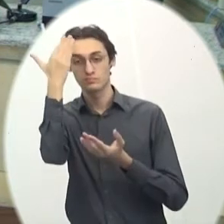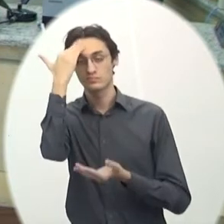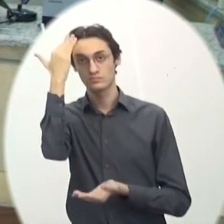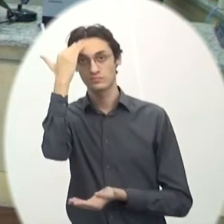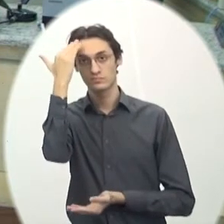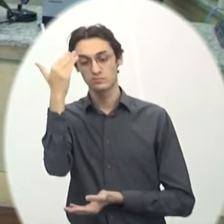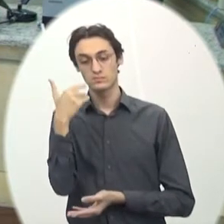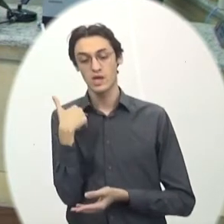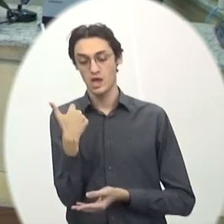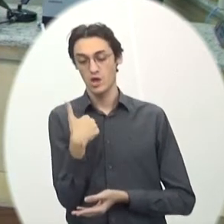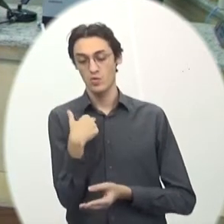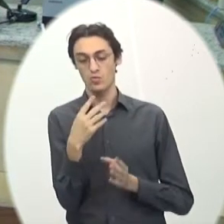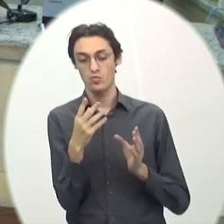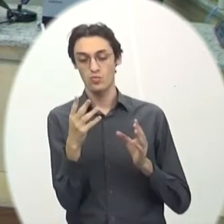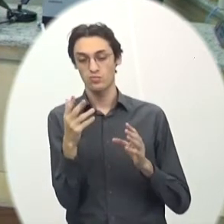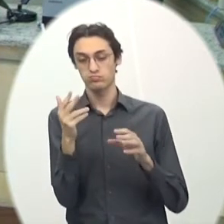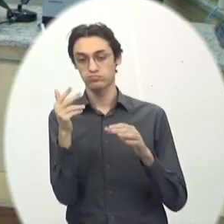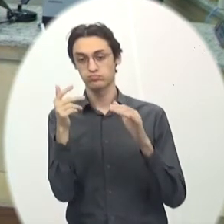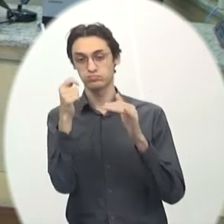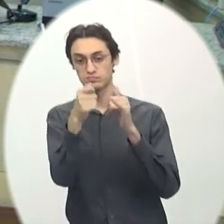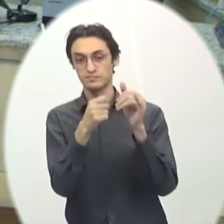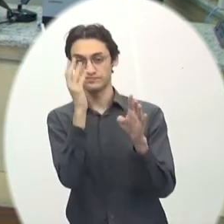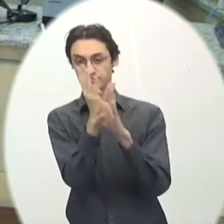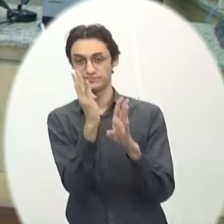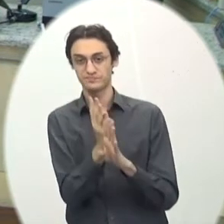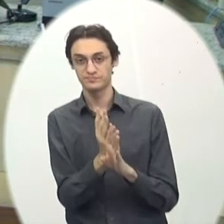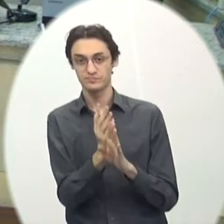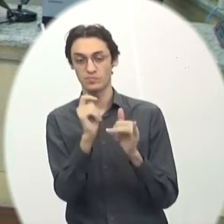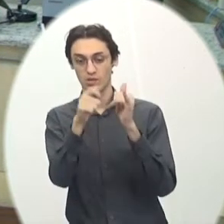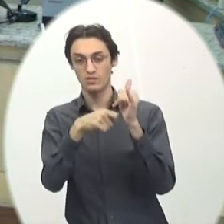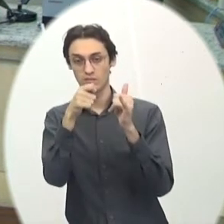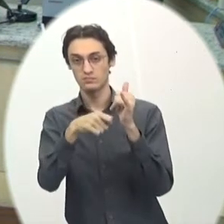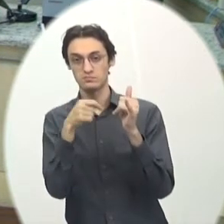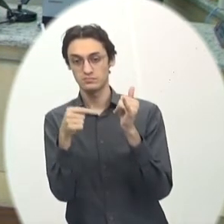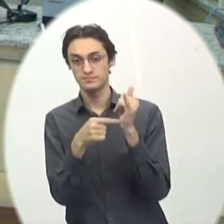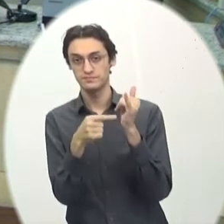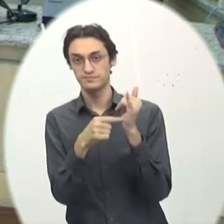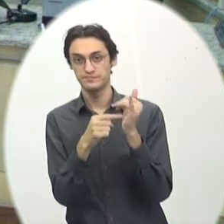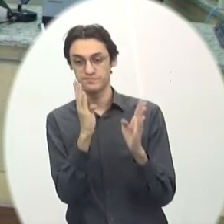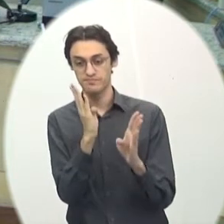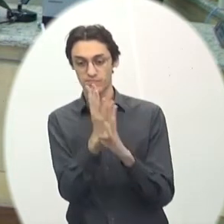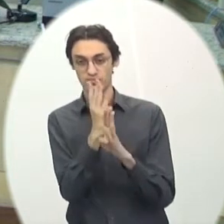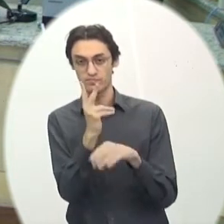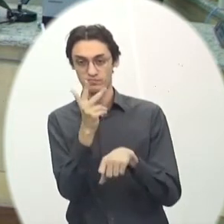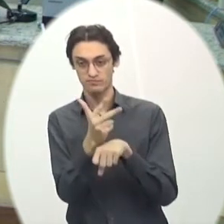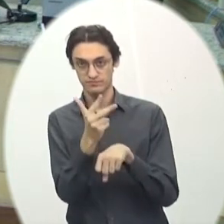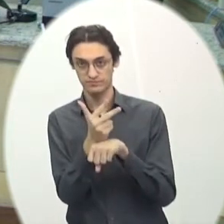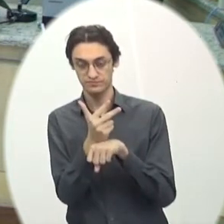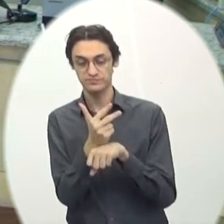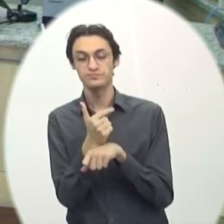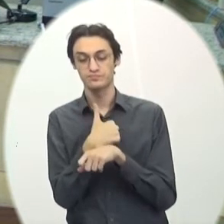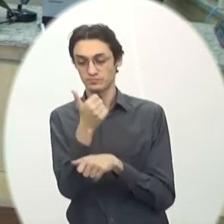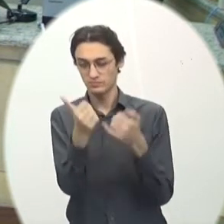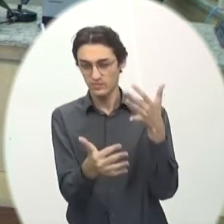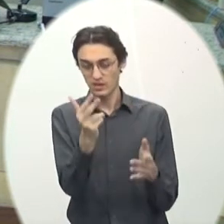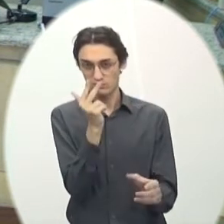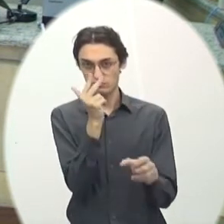os conteúdos gravados por mim, por meio eletrônico, em posse desta CI,